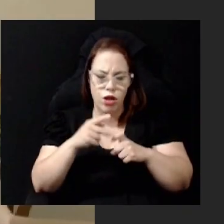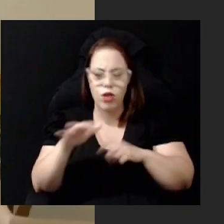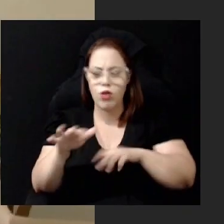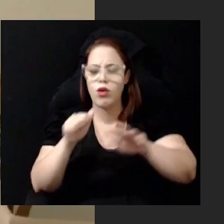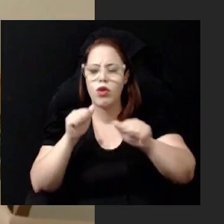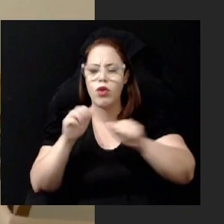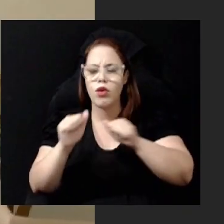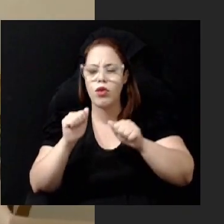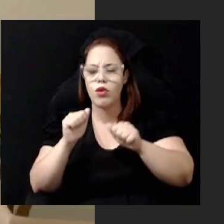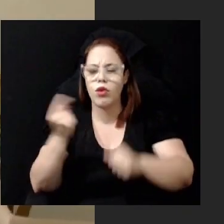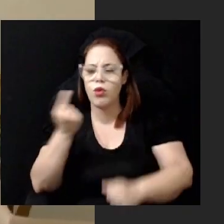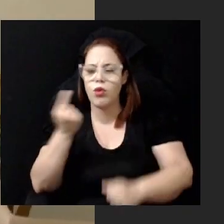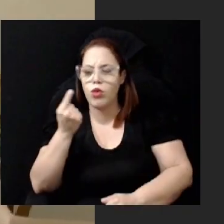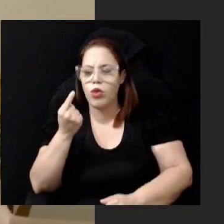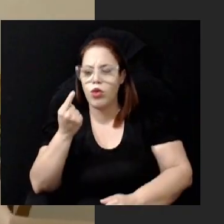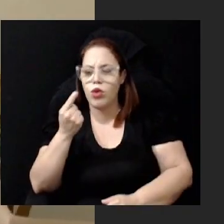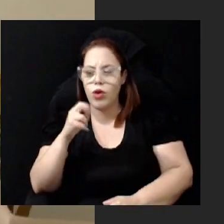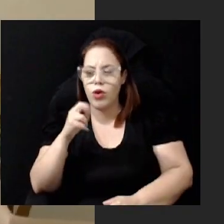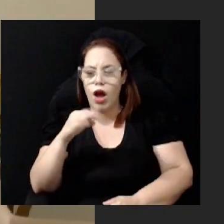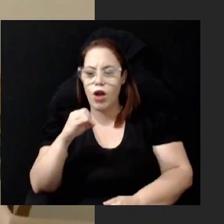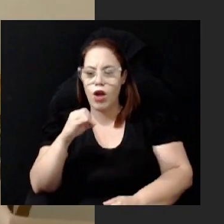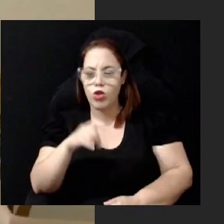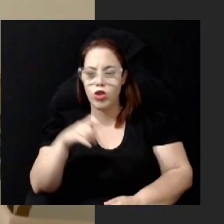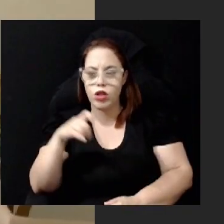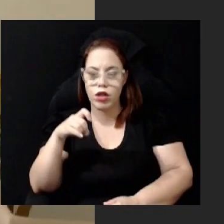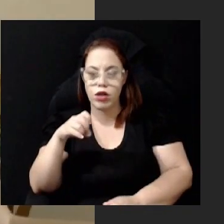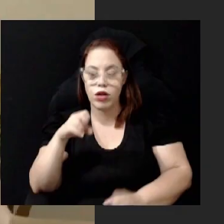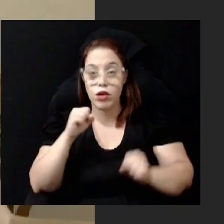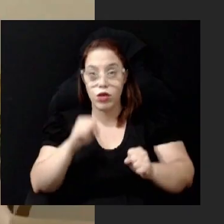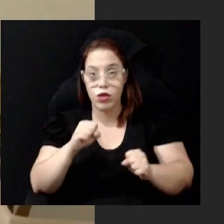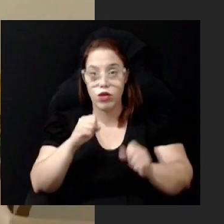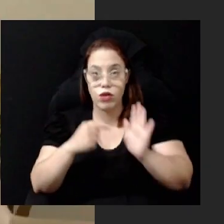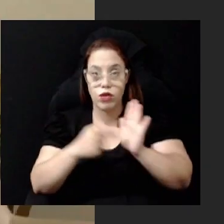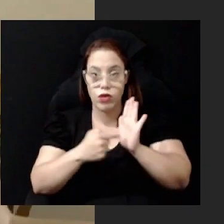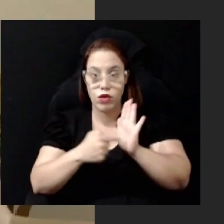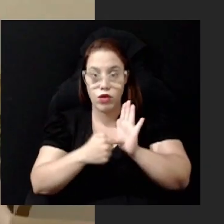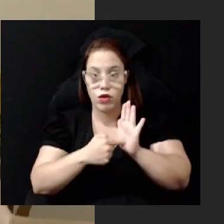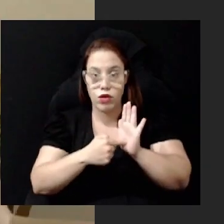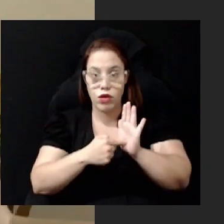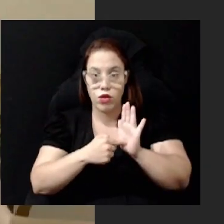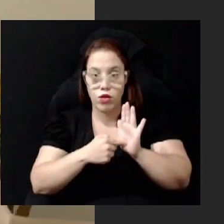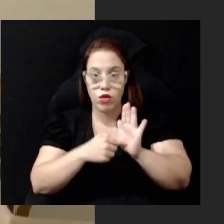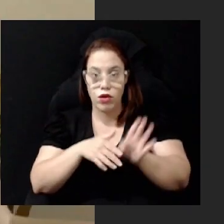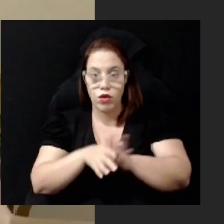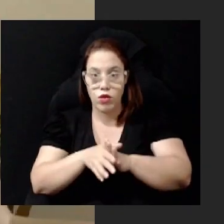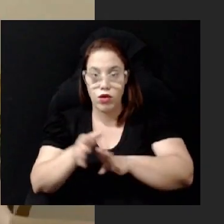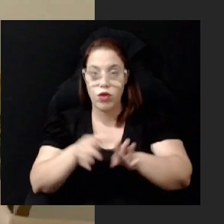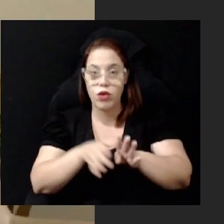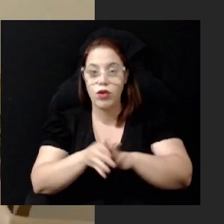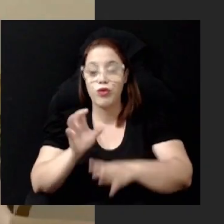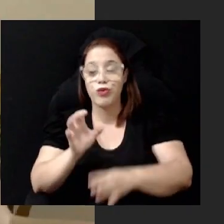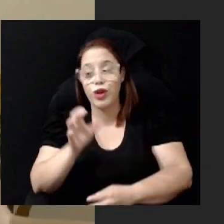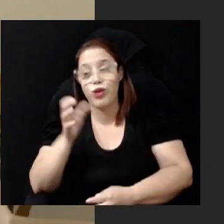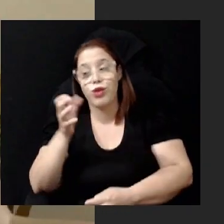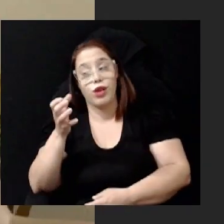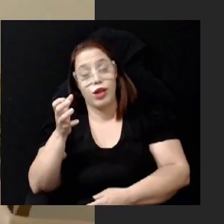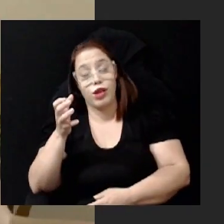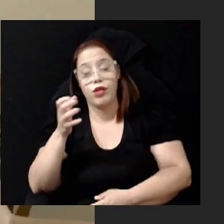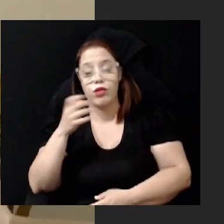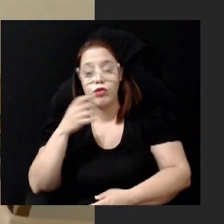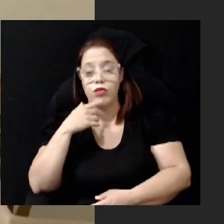vai geralmente solicitar no primeiro momento é um raio-x, que já pode dar bons indícios do que está